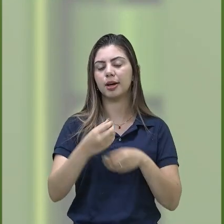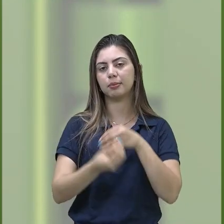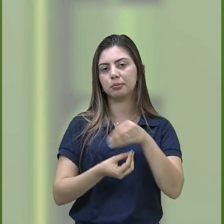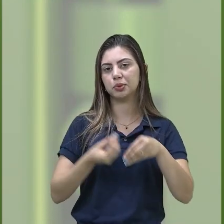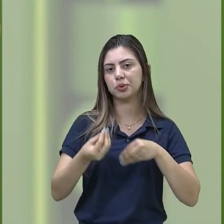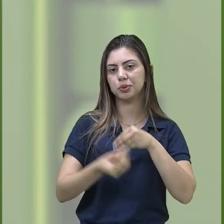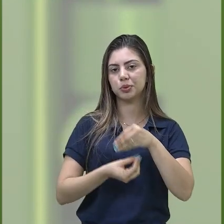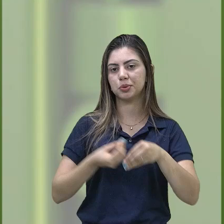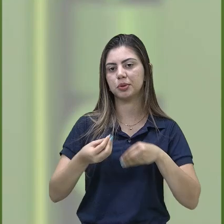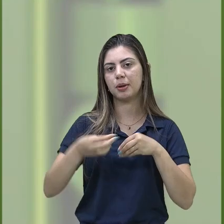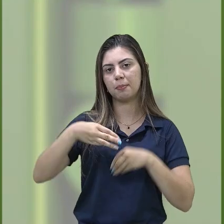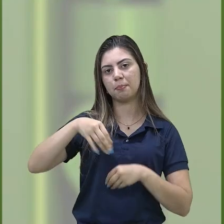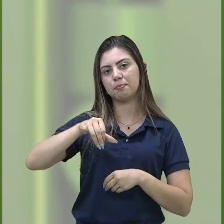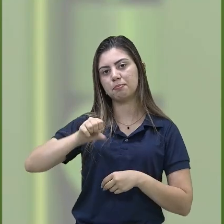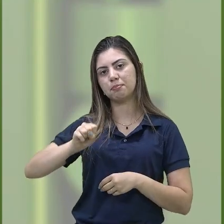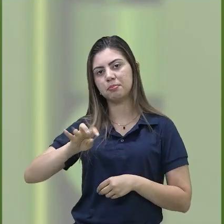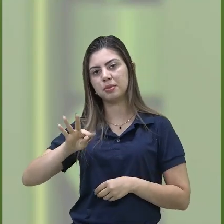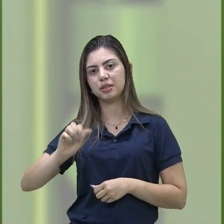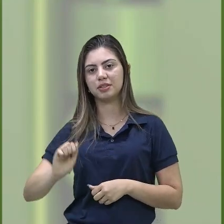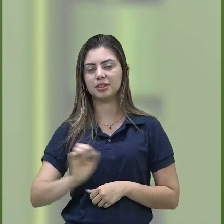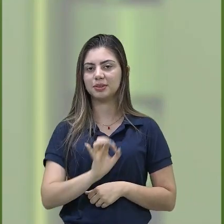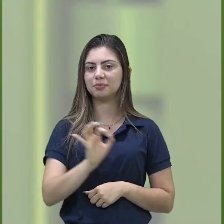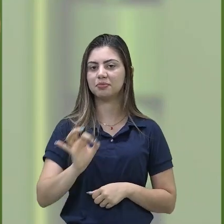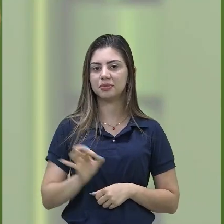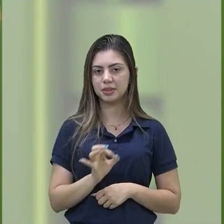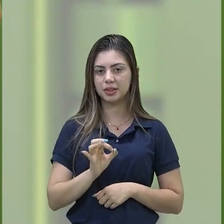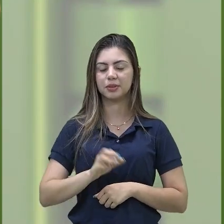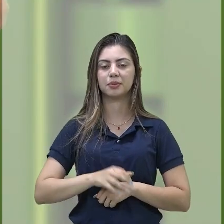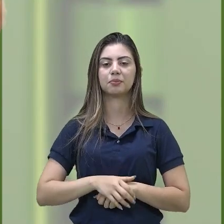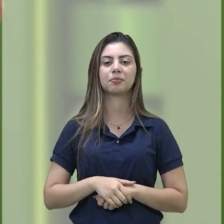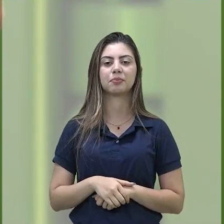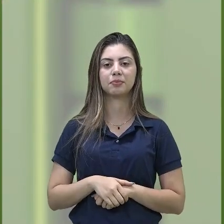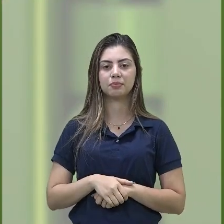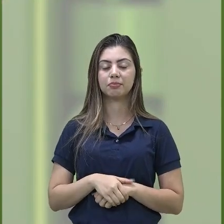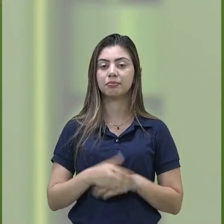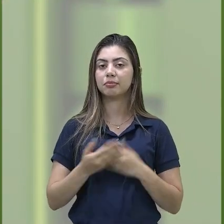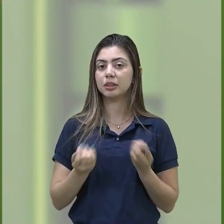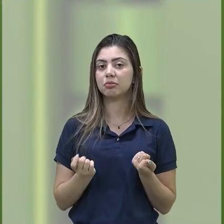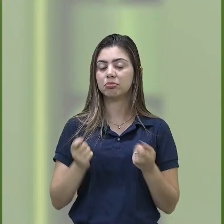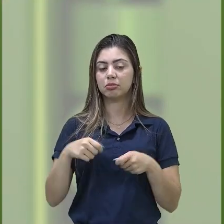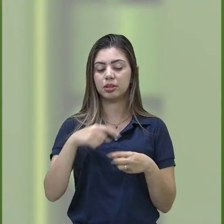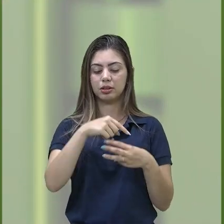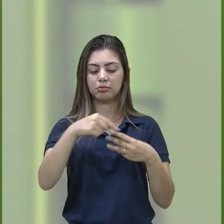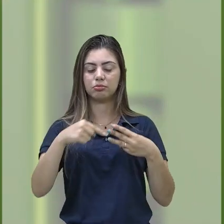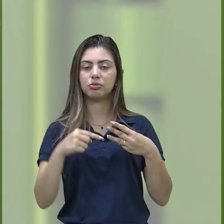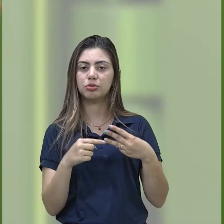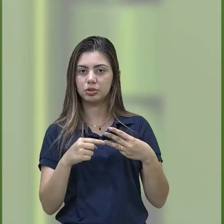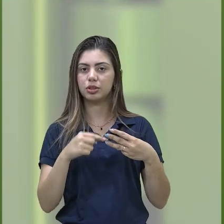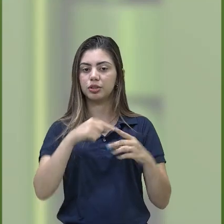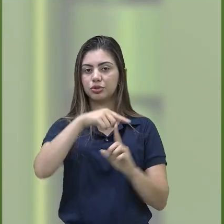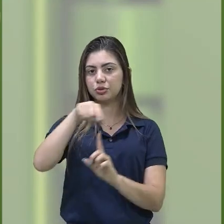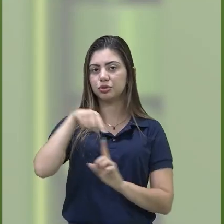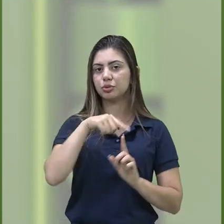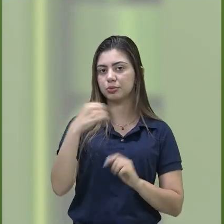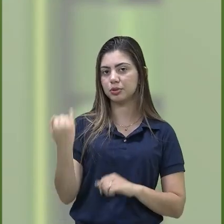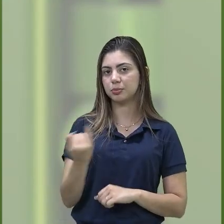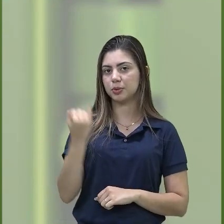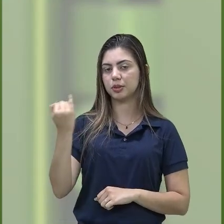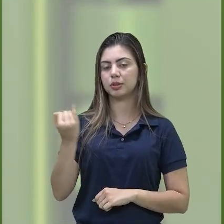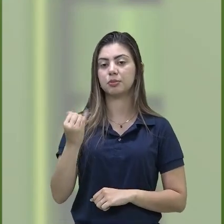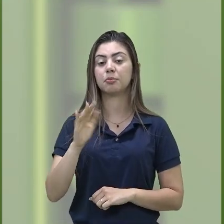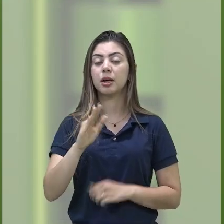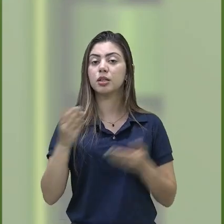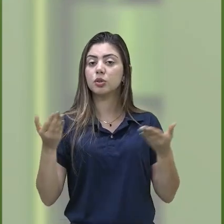chamo esse tipo de associação em associação mista de resistores. Nós vamos nessa